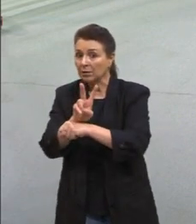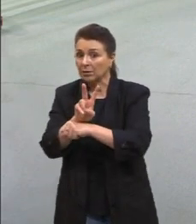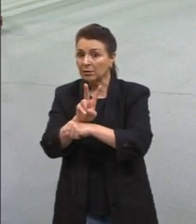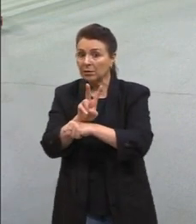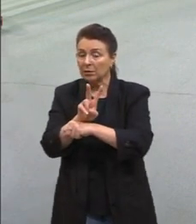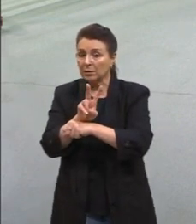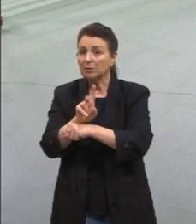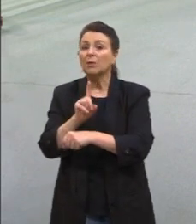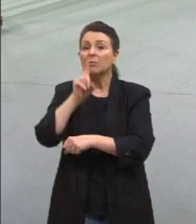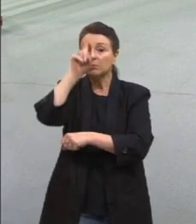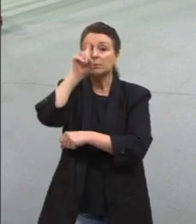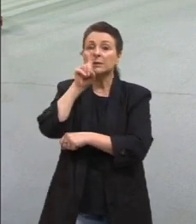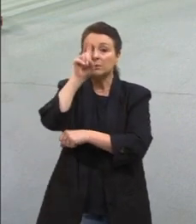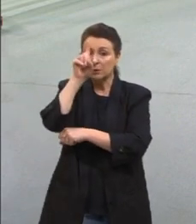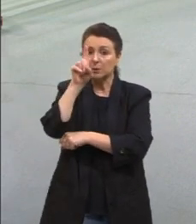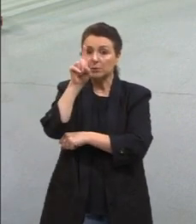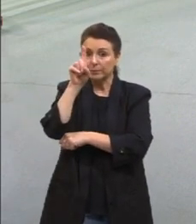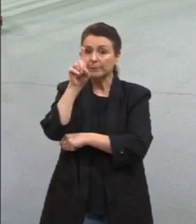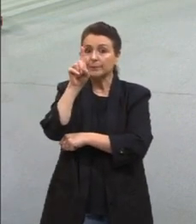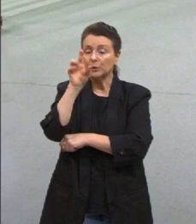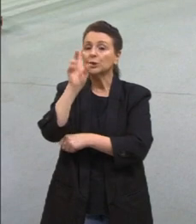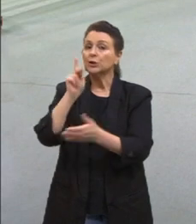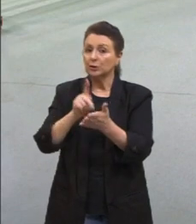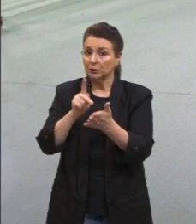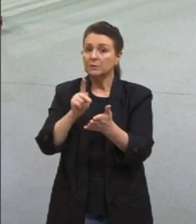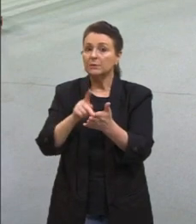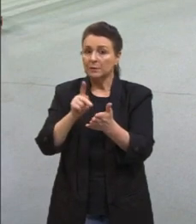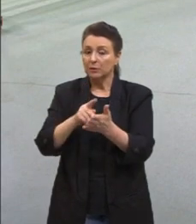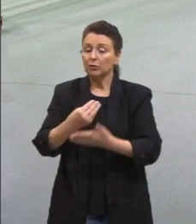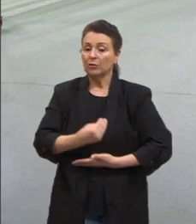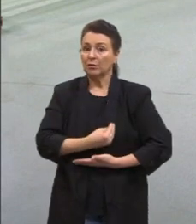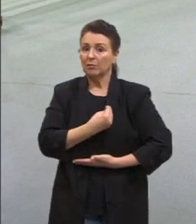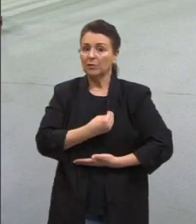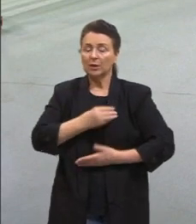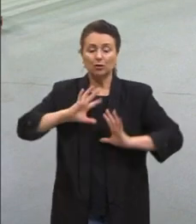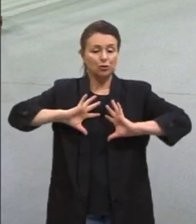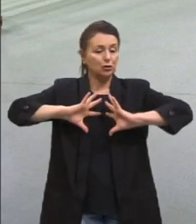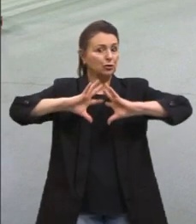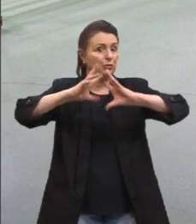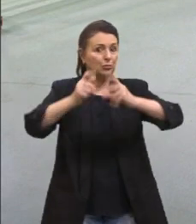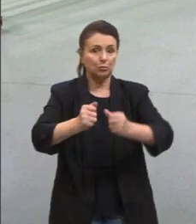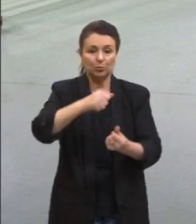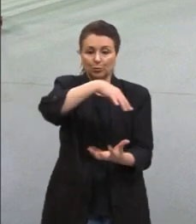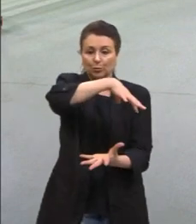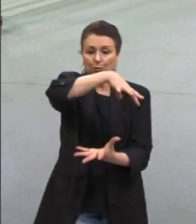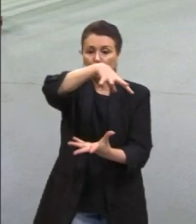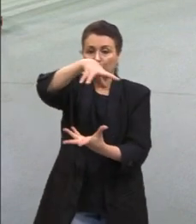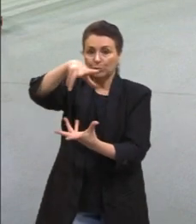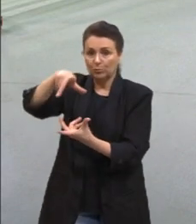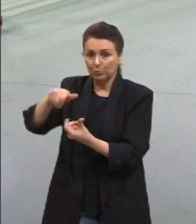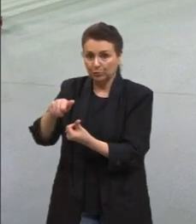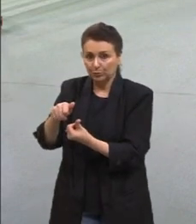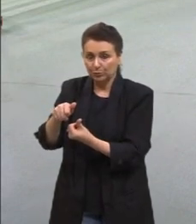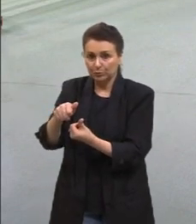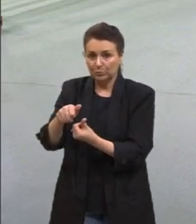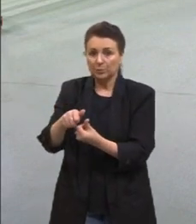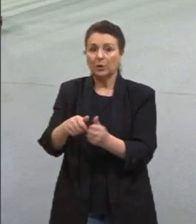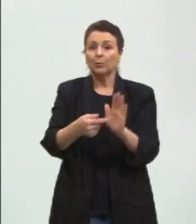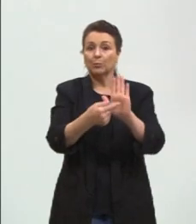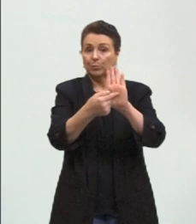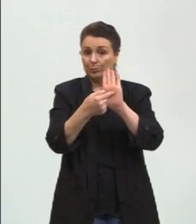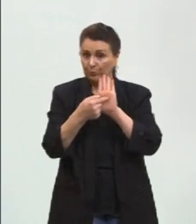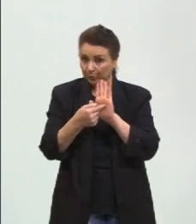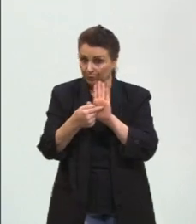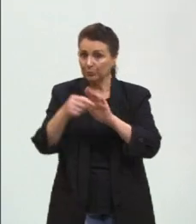são riscos que estão comprometendo a civilização comprometendo a humanidade sim visto os problemas que a gente traz dentro dessa